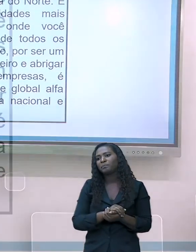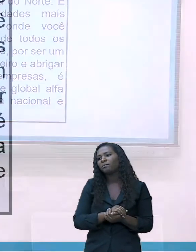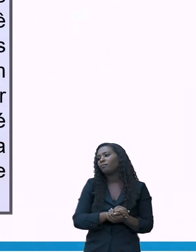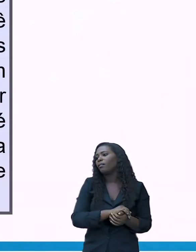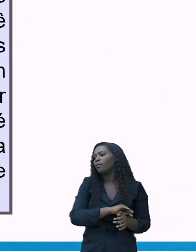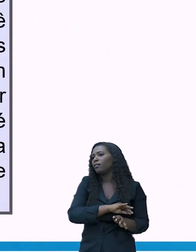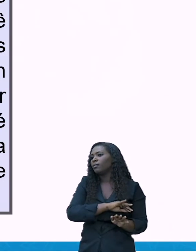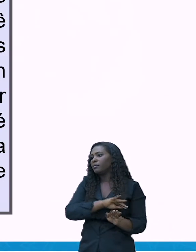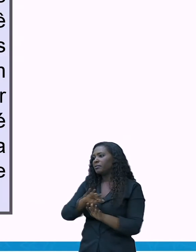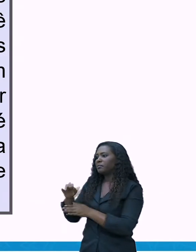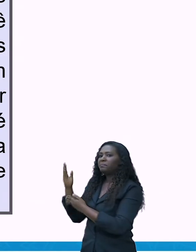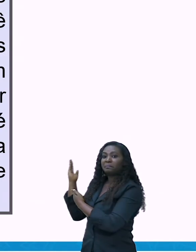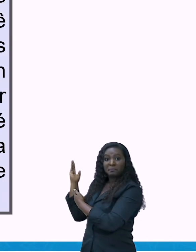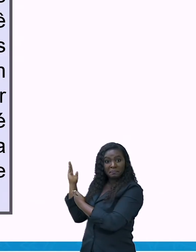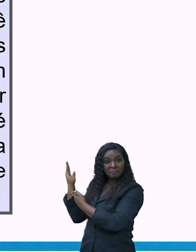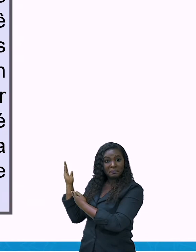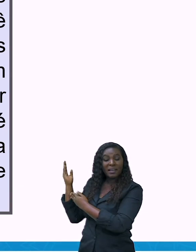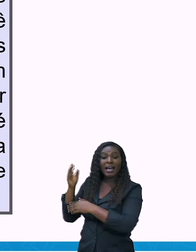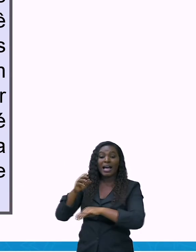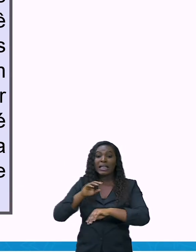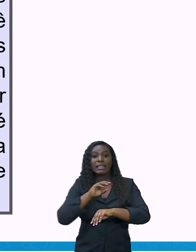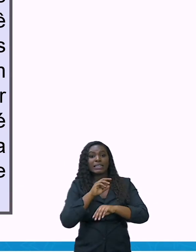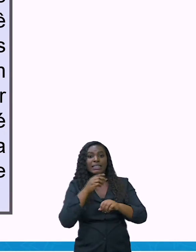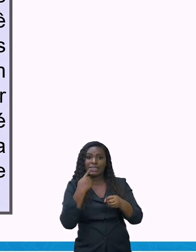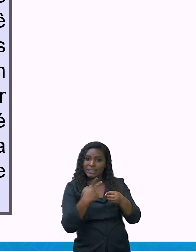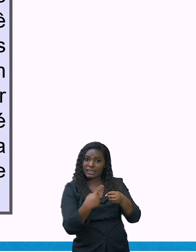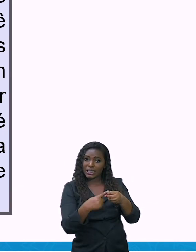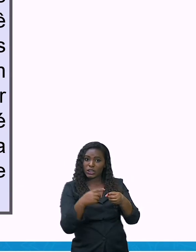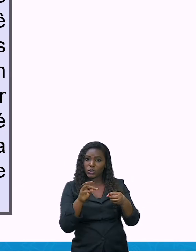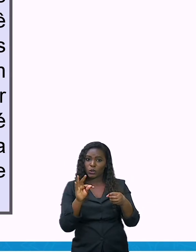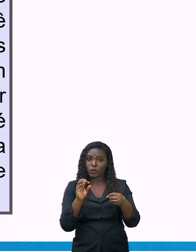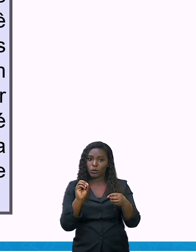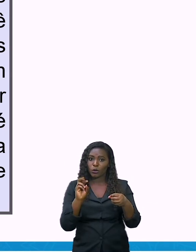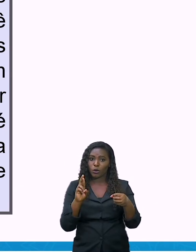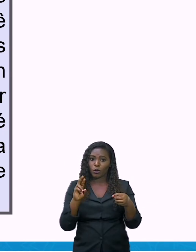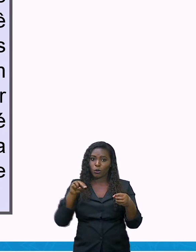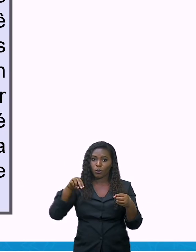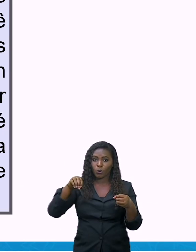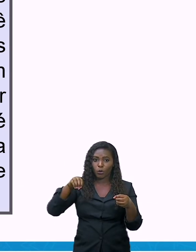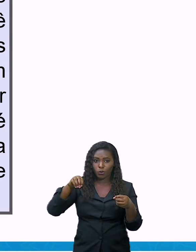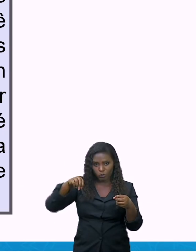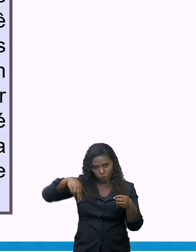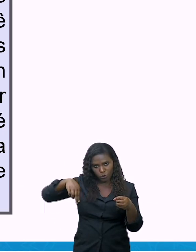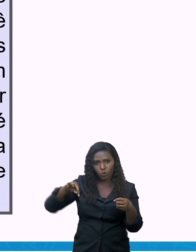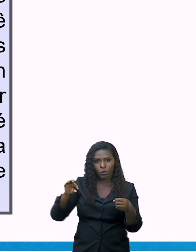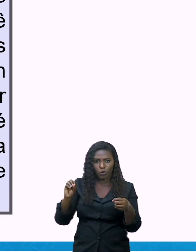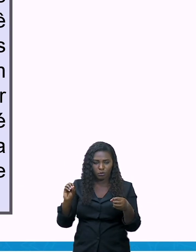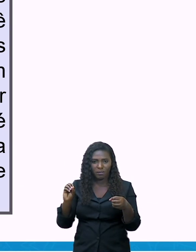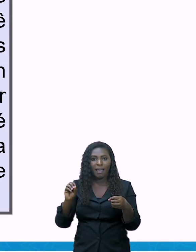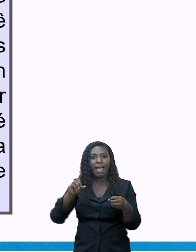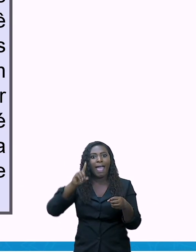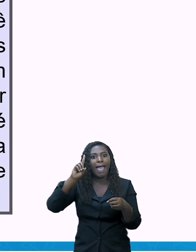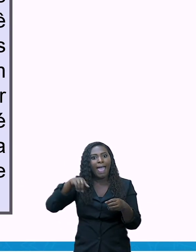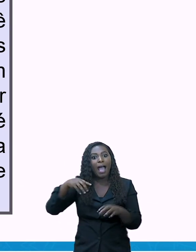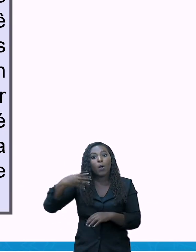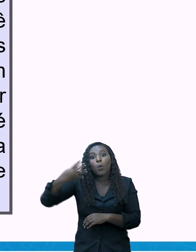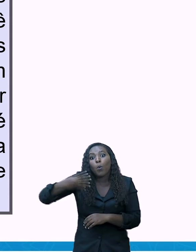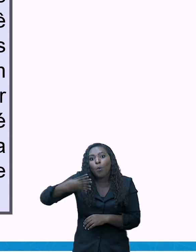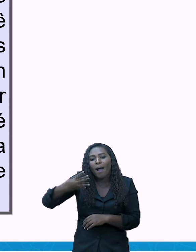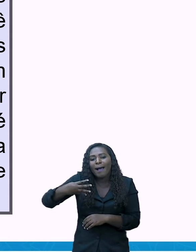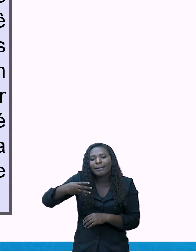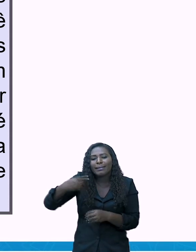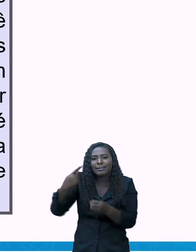Toronto é a maior das cidades do Canadá e a 4ª maior da América do Norte. É